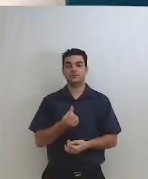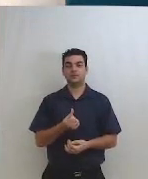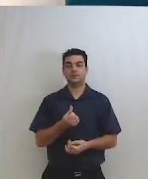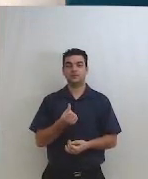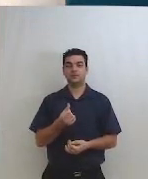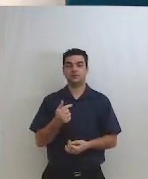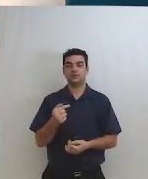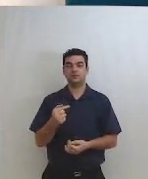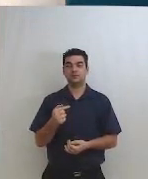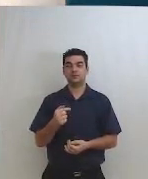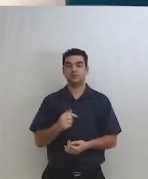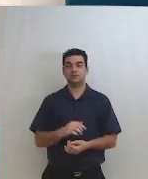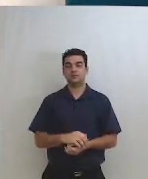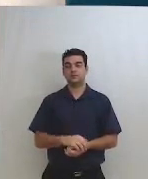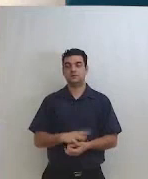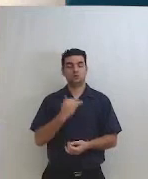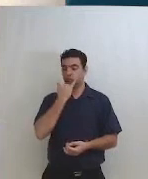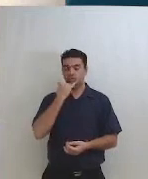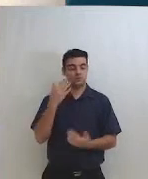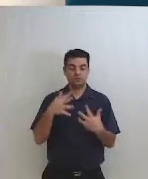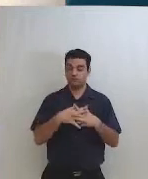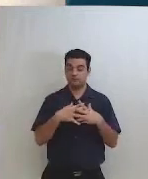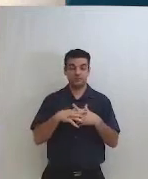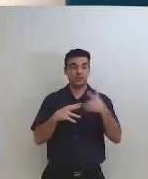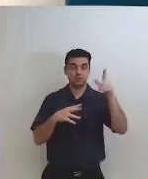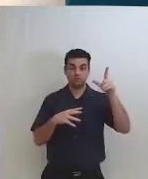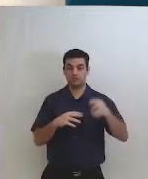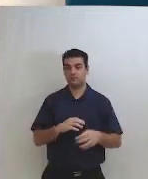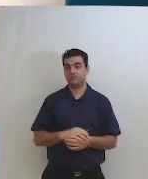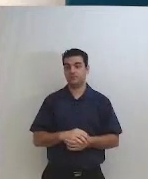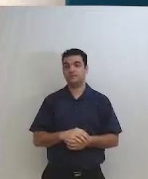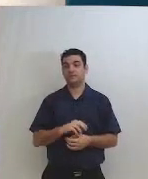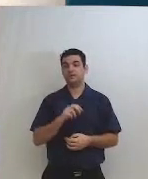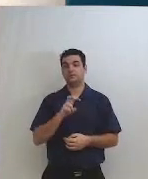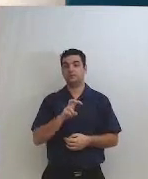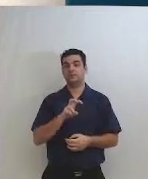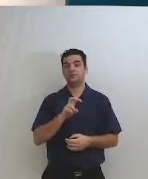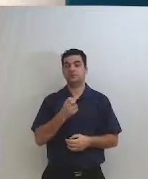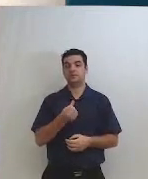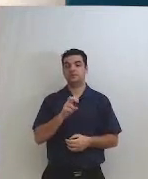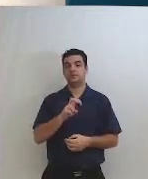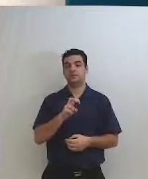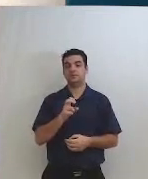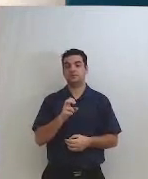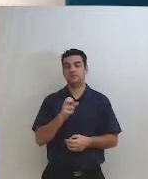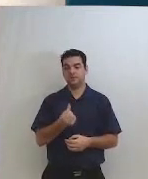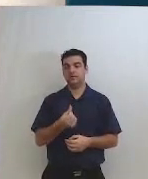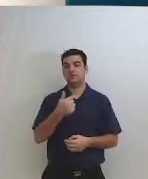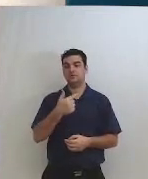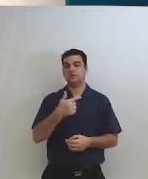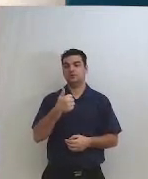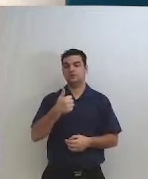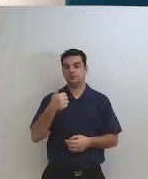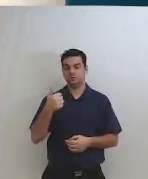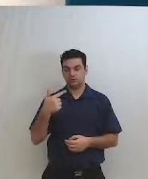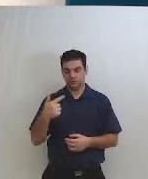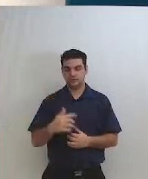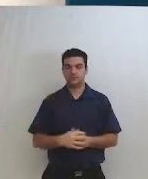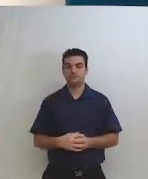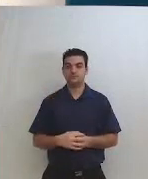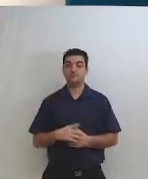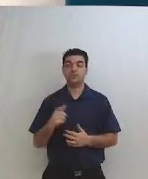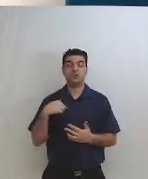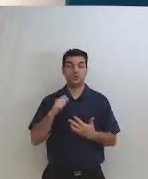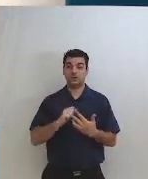656, é o anterior, desculpe. 656-212. 212, perdoa. penal e processual penal, agravo regimental em habeas